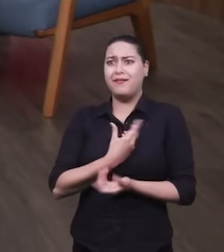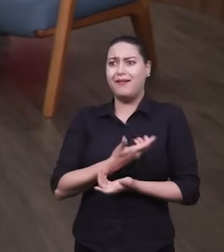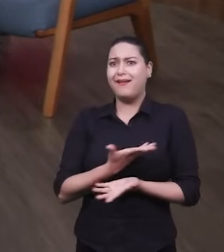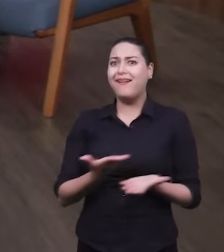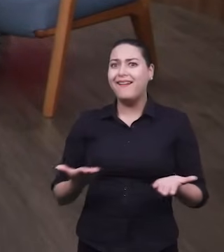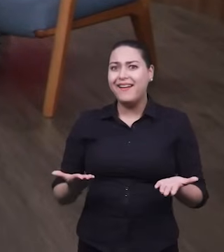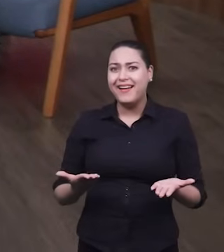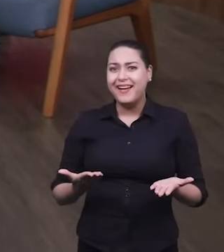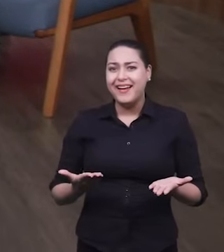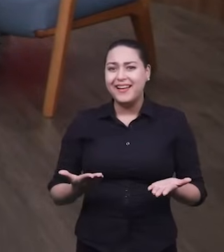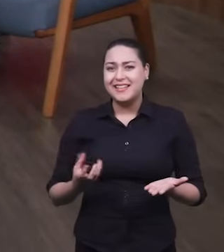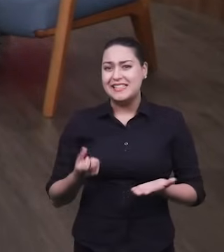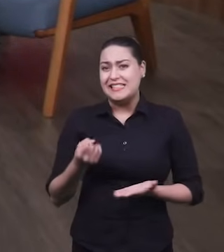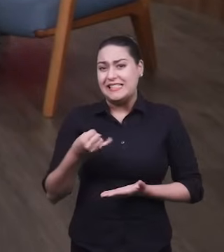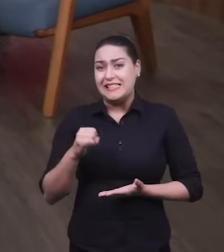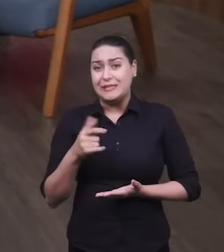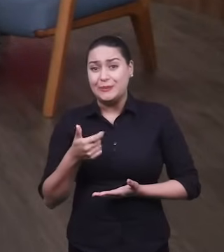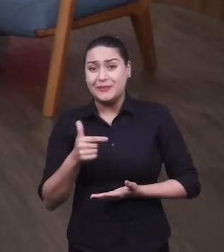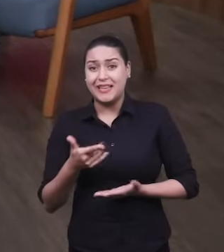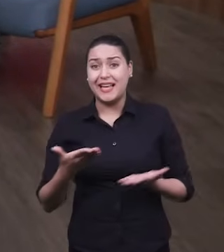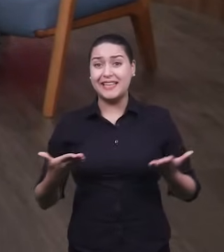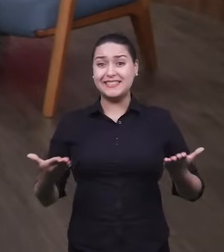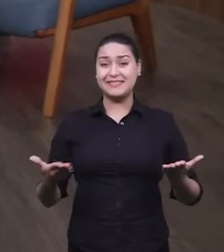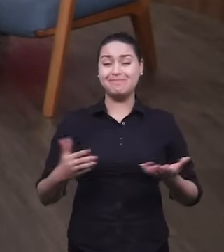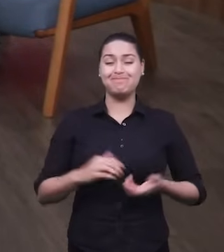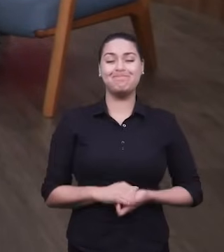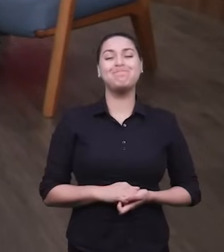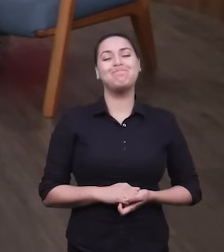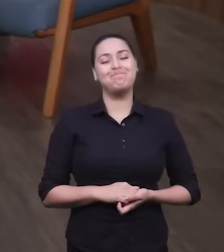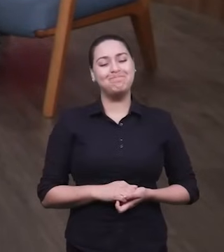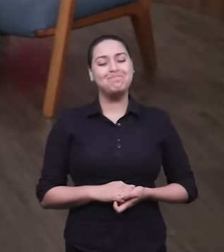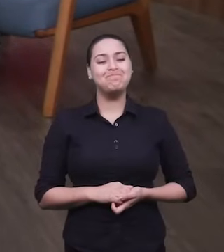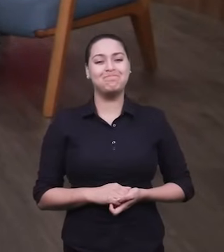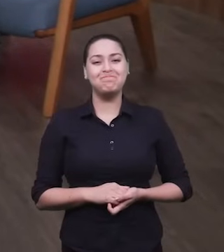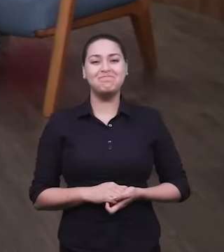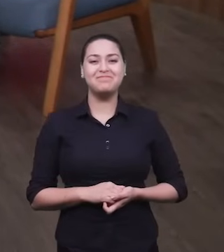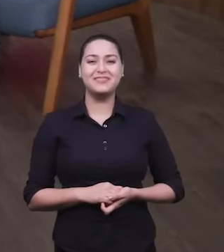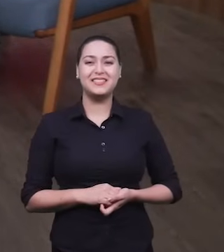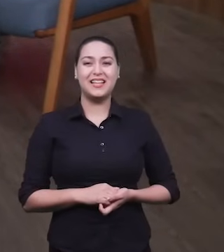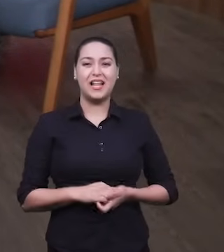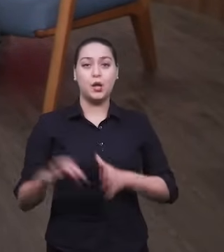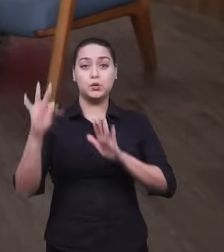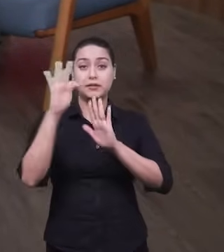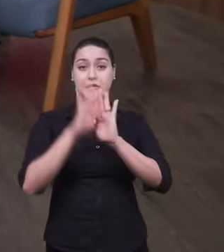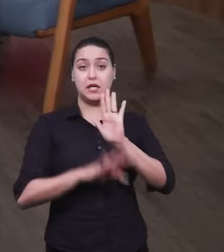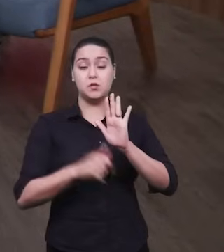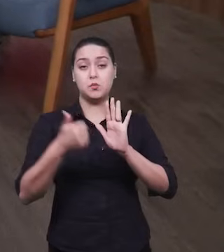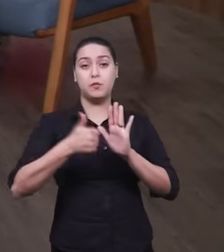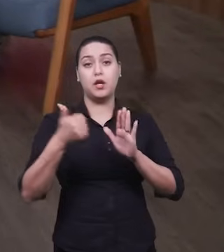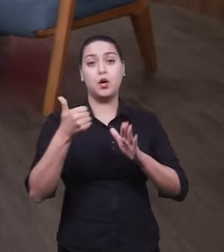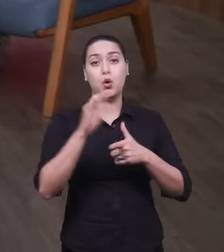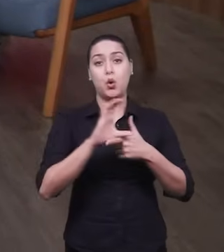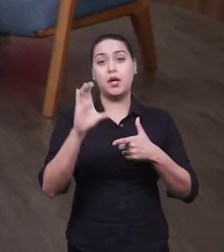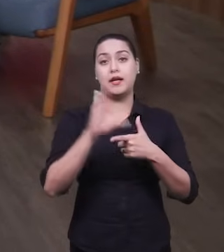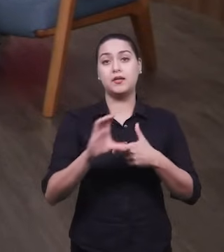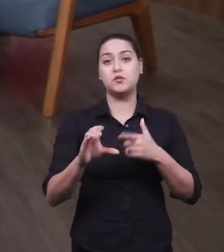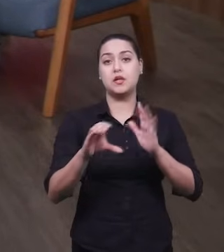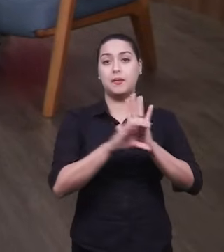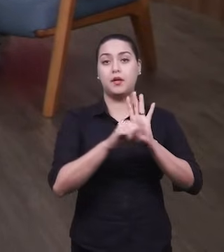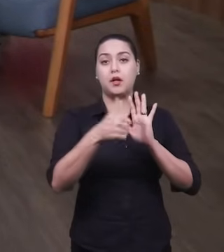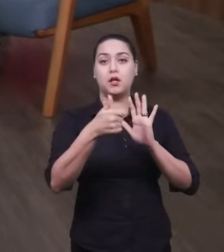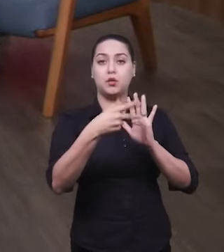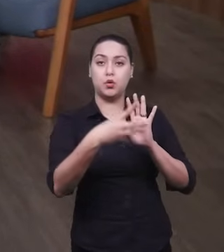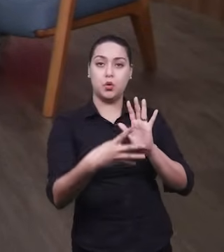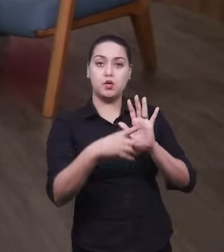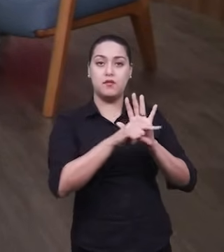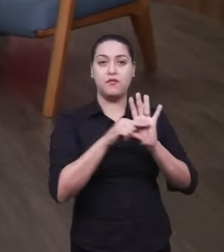isso? Que jardim maravilhoso. É maravilhoso. Bom, vamos lá, vamos ler um texto que está em 1 Coríntios, capítulo 14, verso 12, que